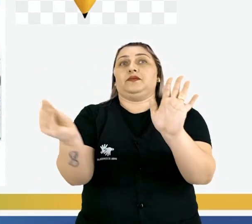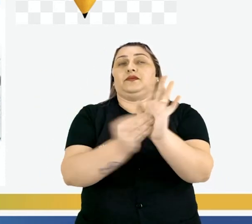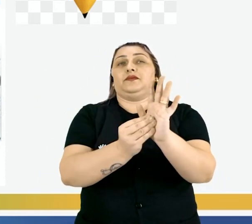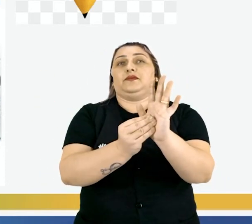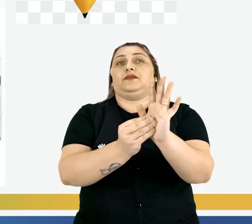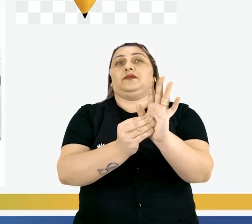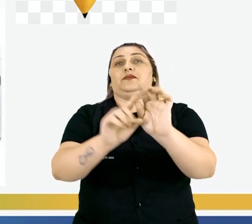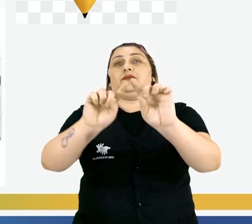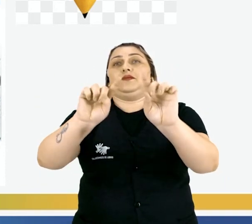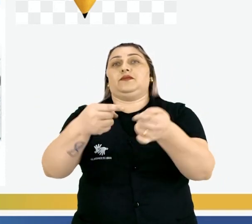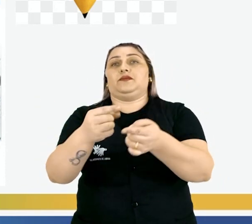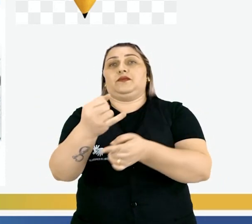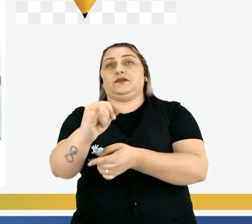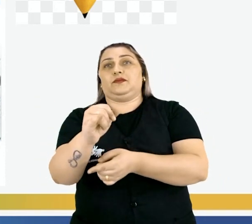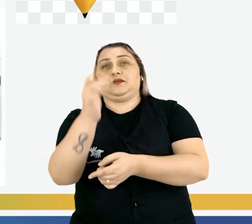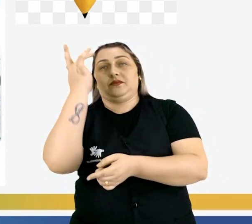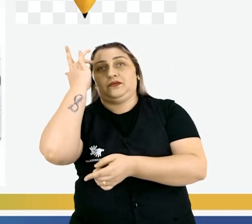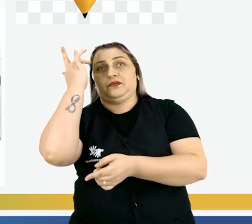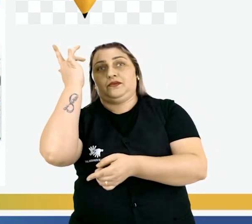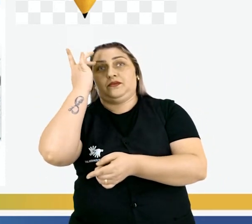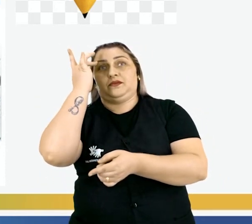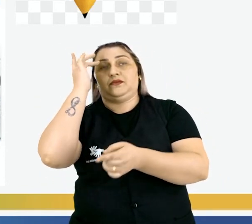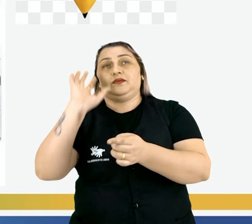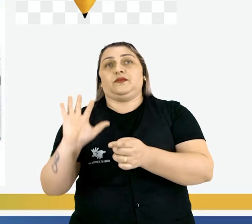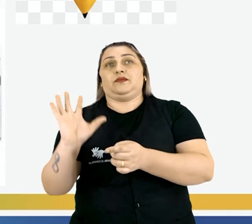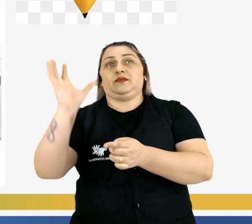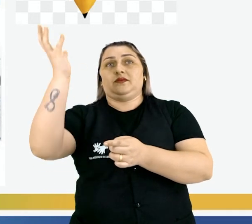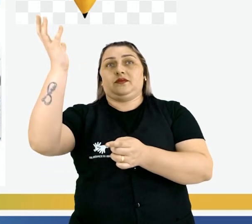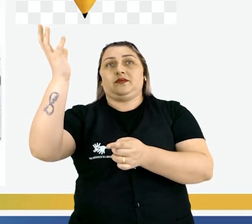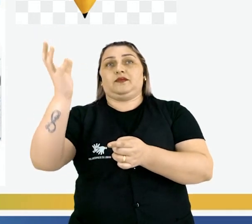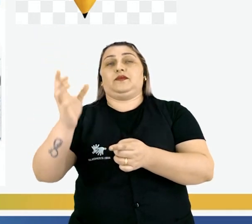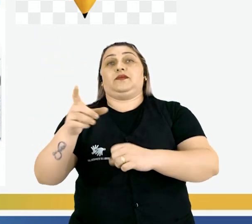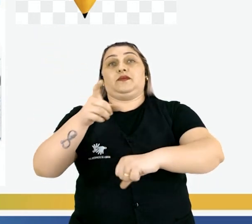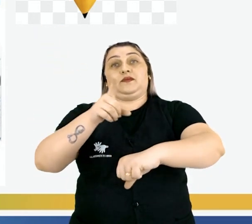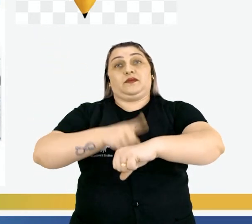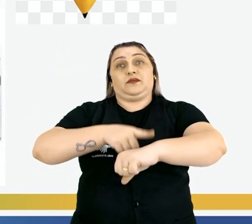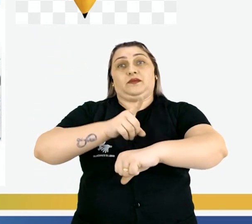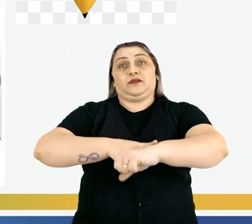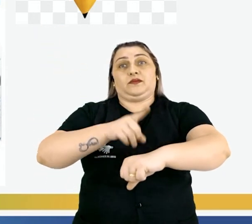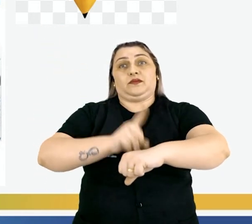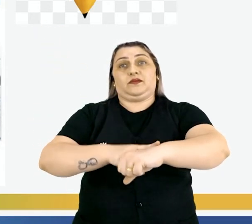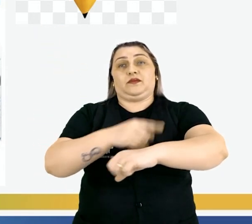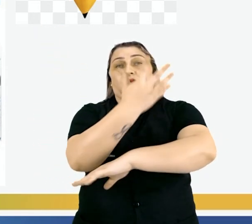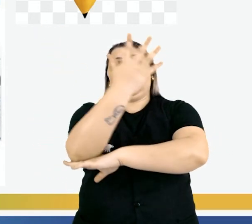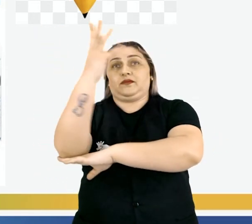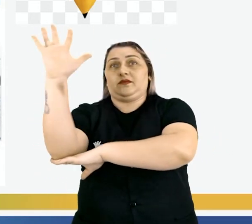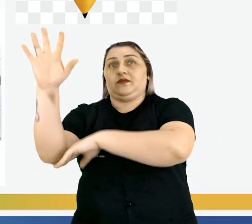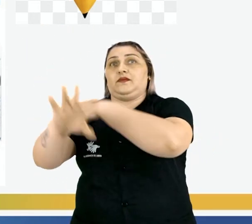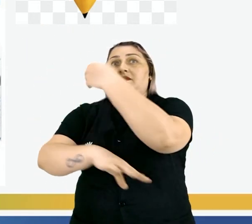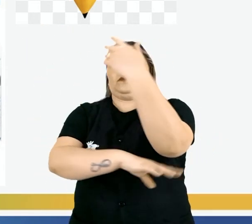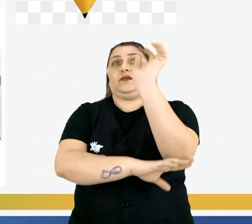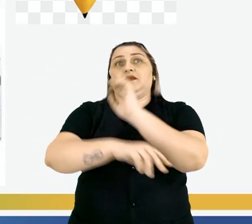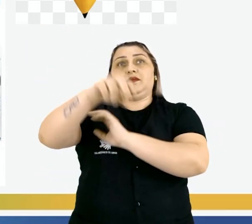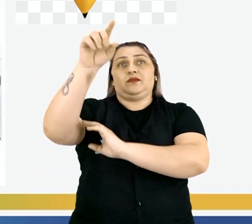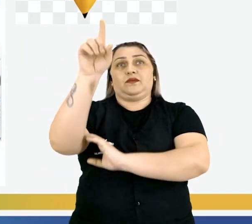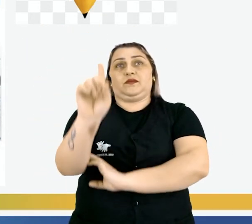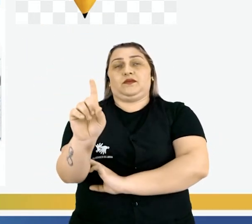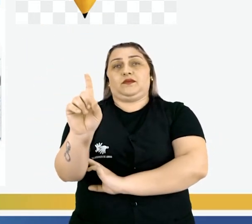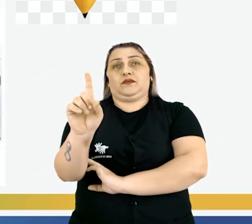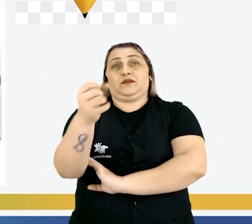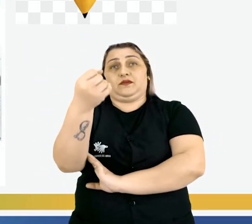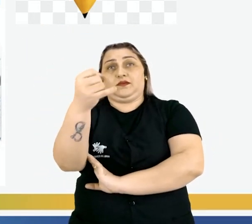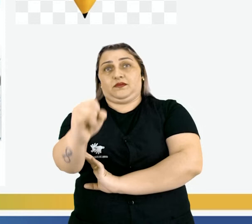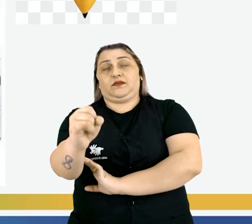nos parênteses. Se você achar que o que está acontecendo está relacionado ao tempo da natureza, você vai colocar o número 1.